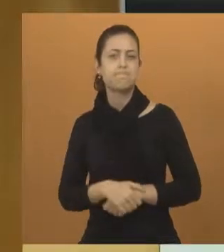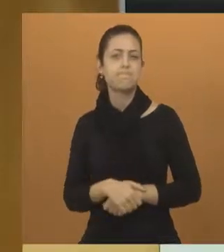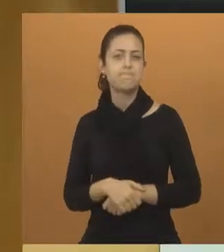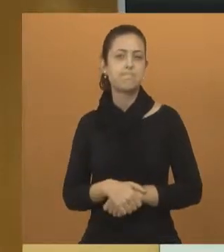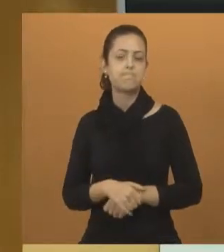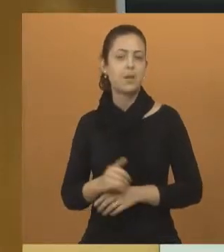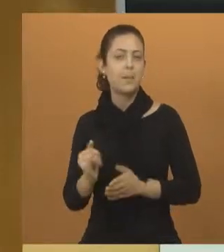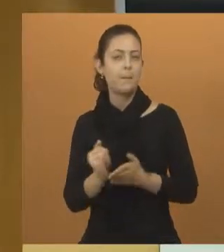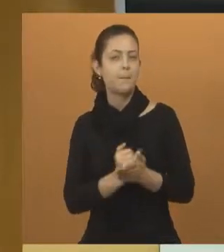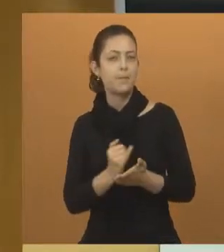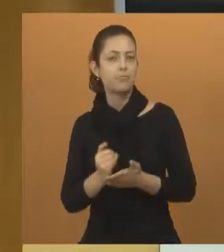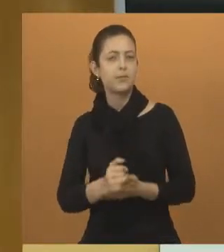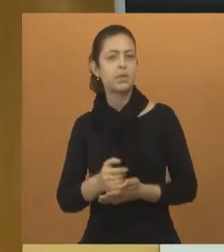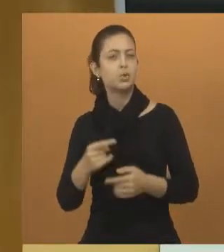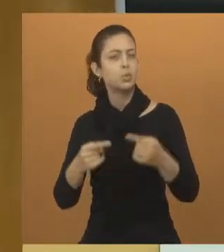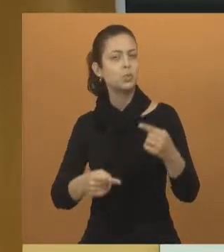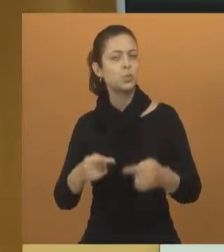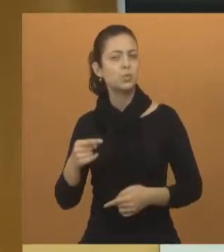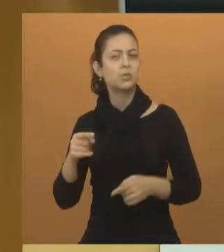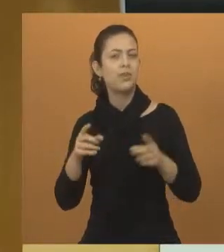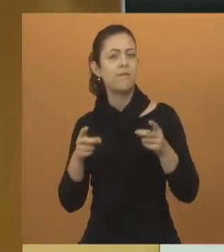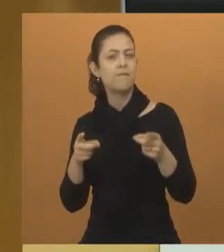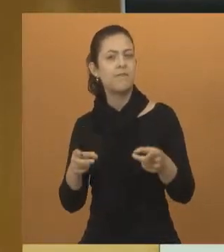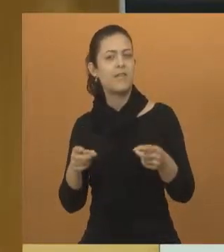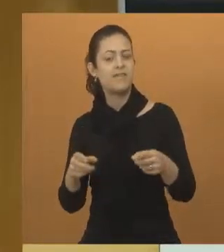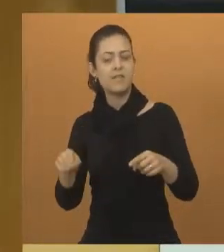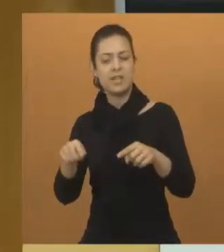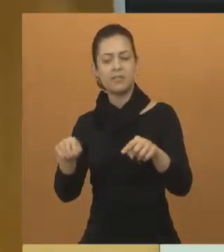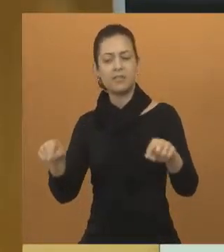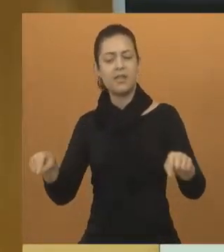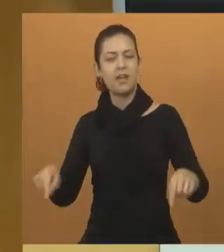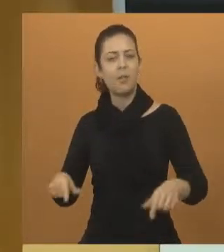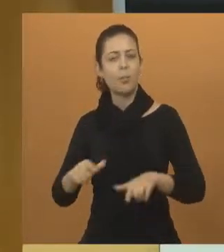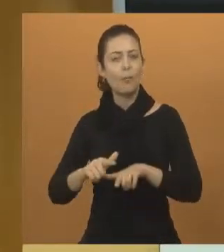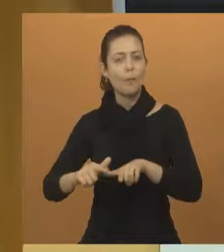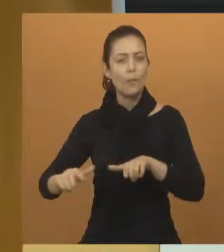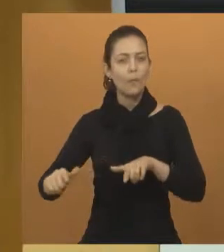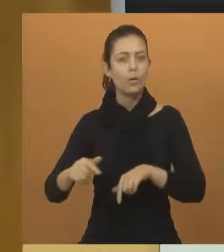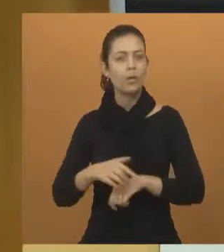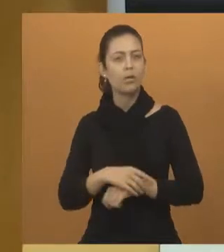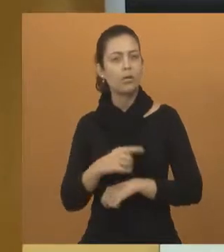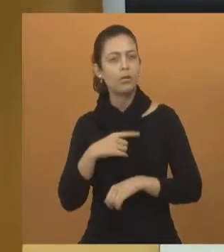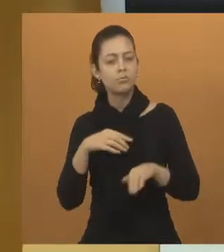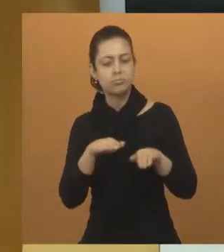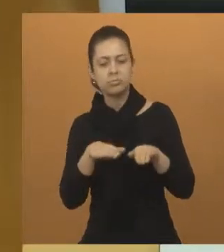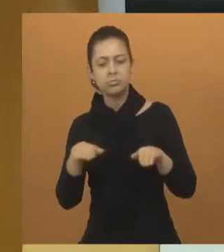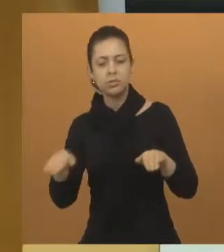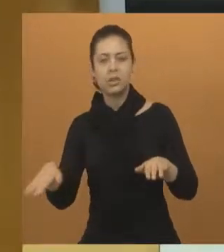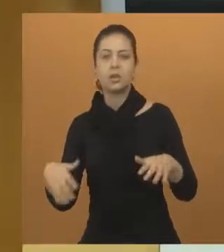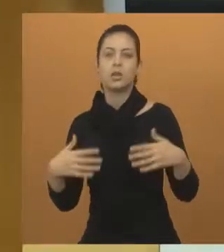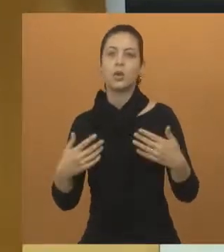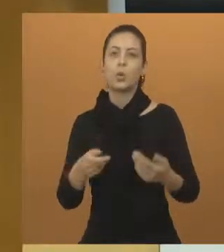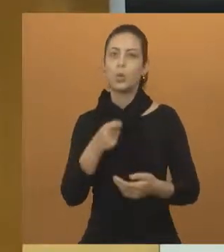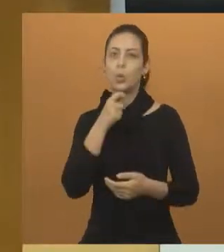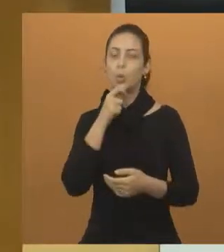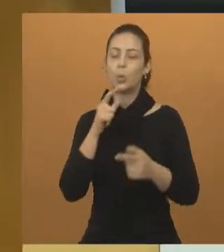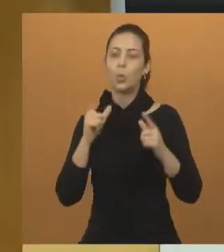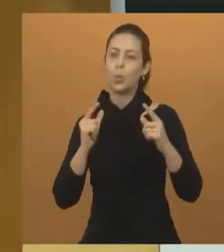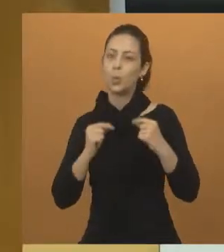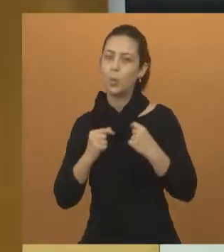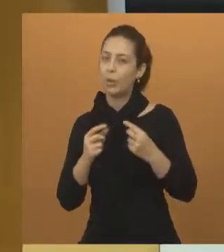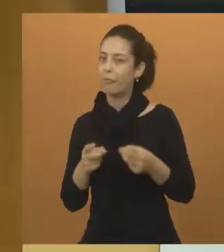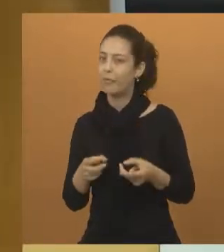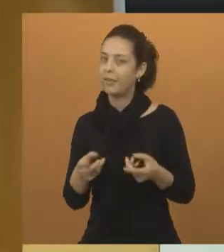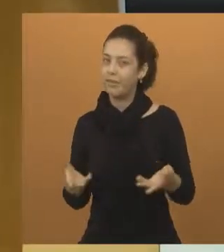Chegamos até a discutir a venda de um terreno que fica no estacionamento. Ainda bem que não vendemos, né, pessoal?